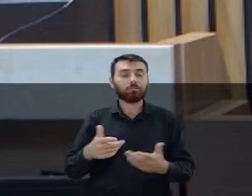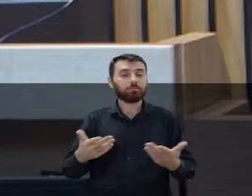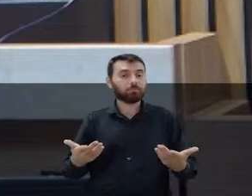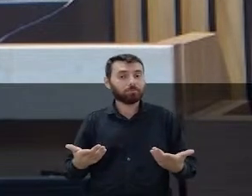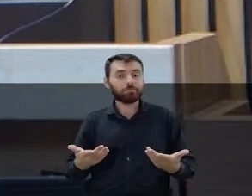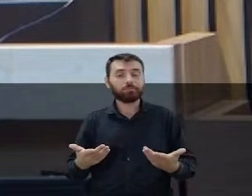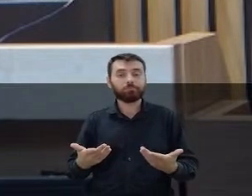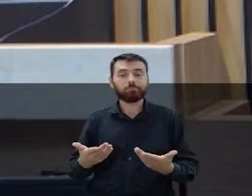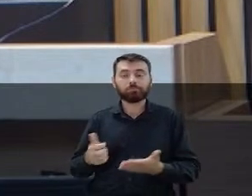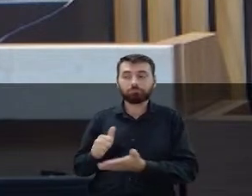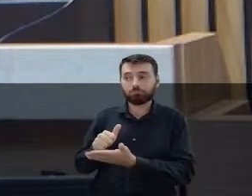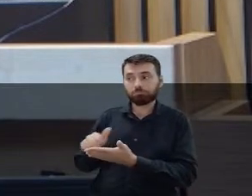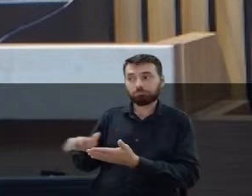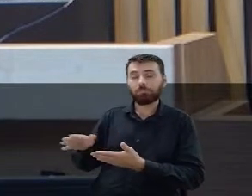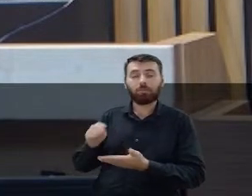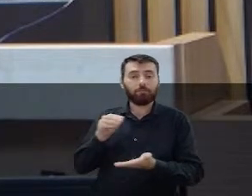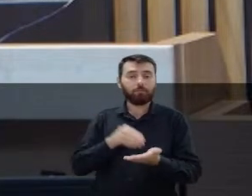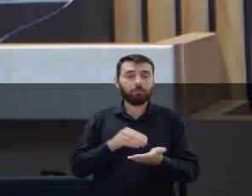a dispensa motivada.